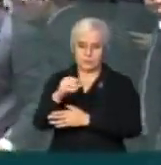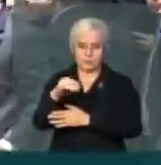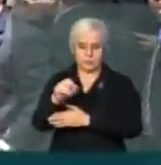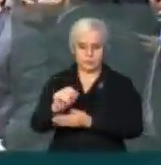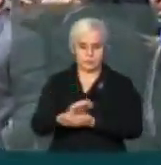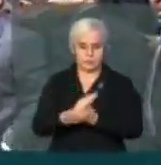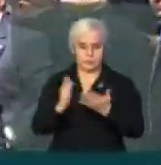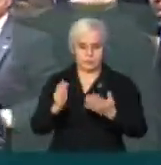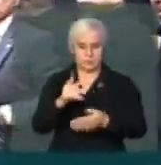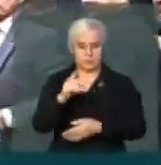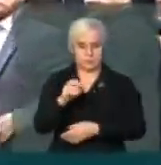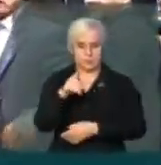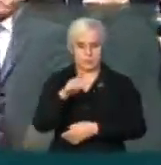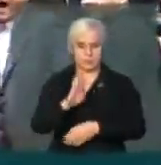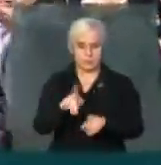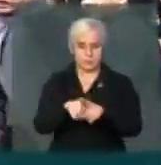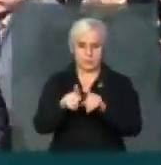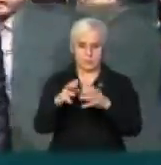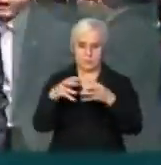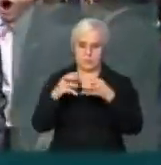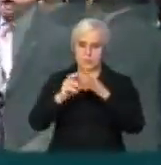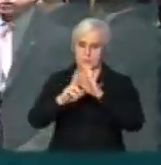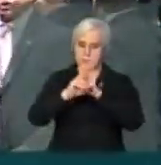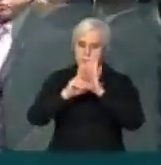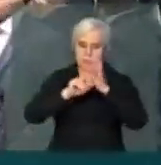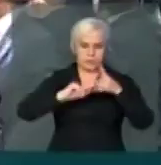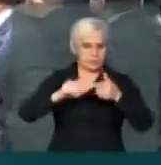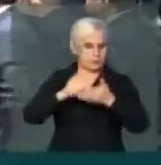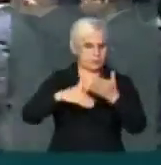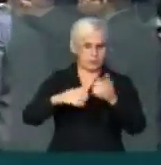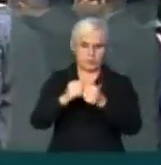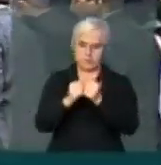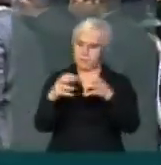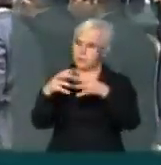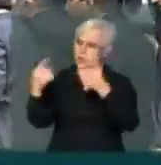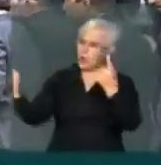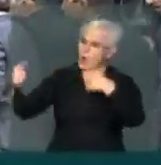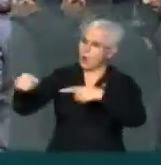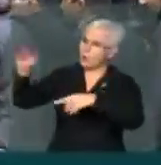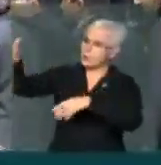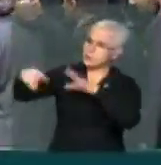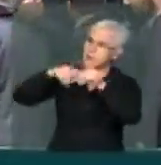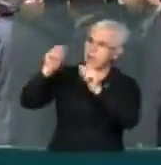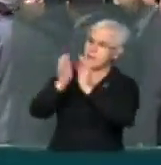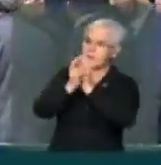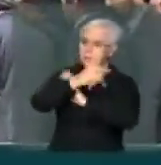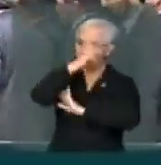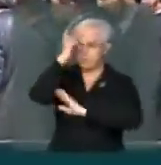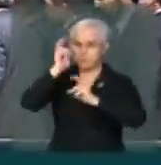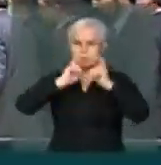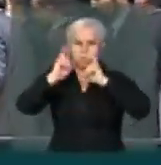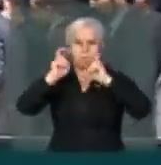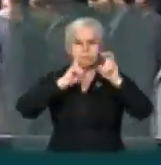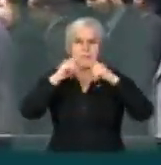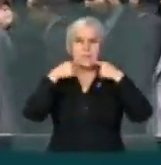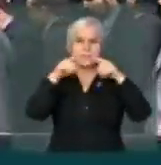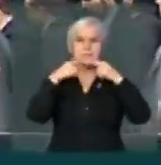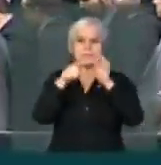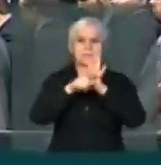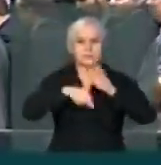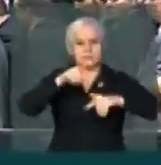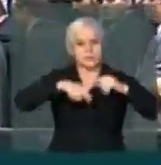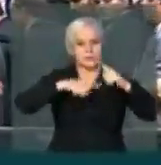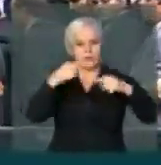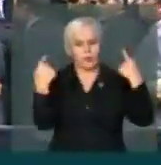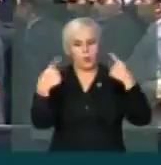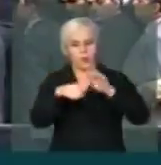e o DEM trouxeram esses representantes, entre outros partidos, mas principalmente partidos de oposição trouxeram esses representantes que gritavam palavras de ordem